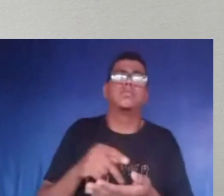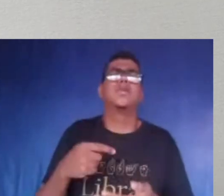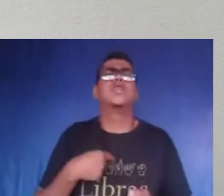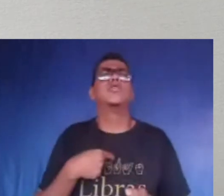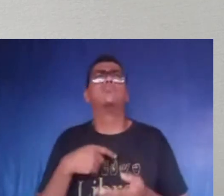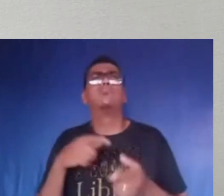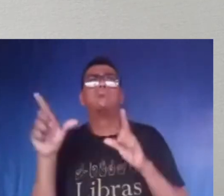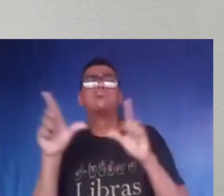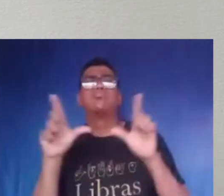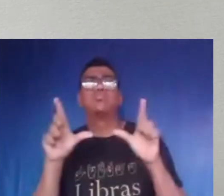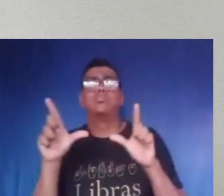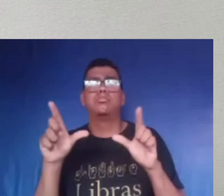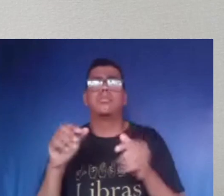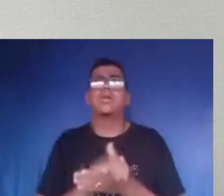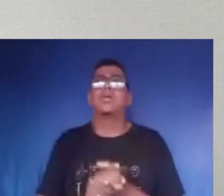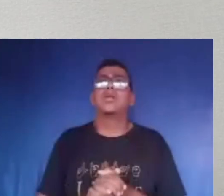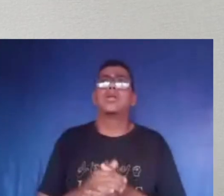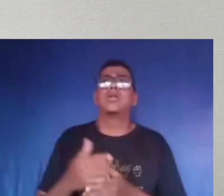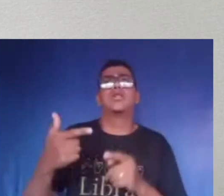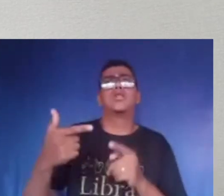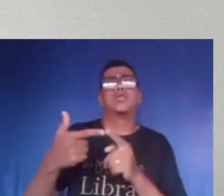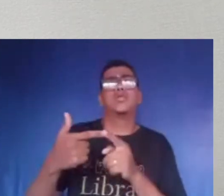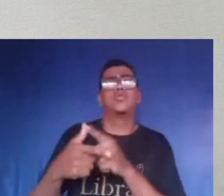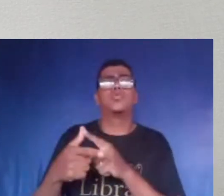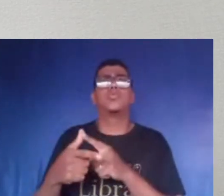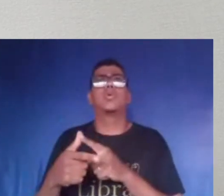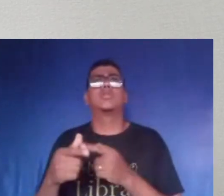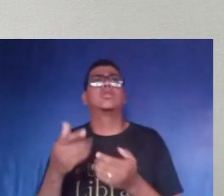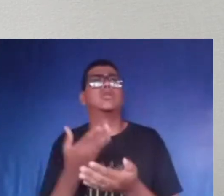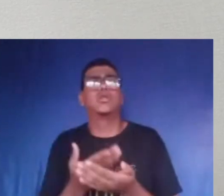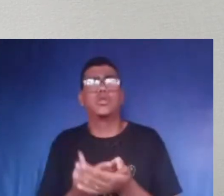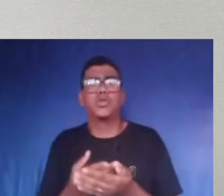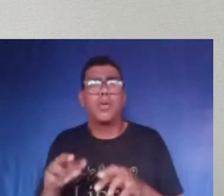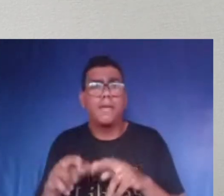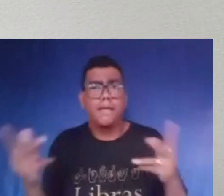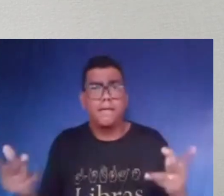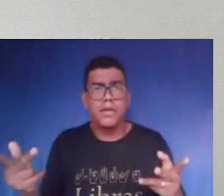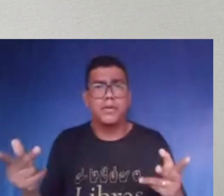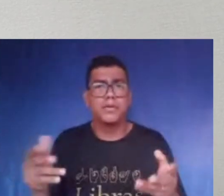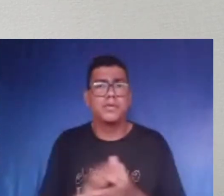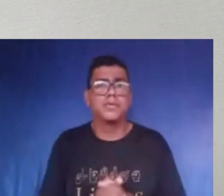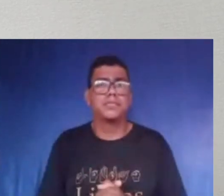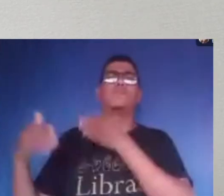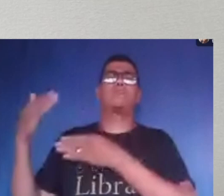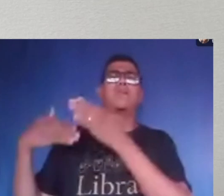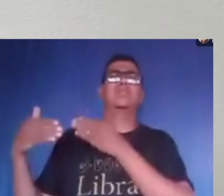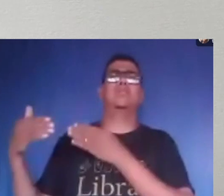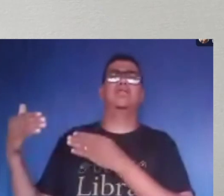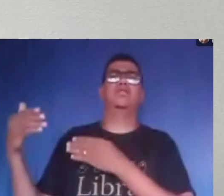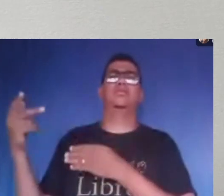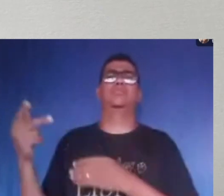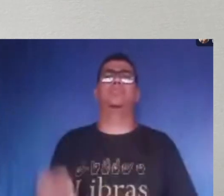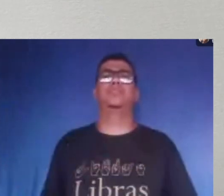e nesse período isso tem que ser uma realidade, para os de dentro da igreja e para os de fora da igreja, né? E para os confins da terra